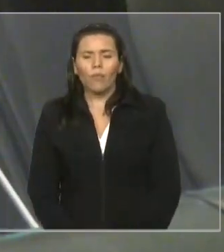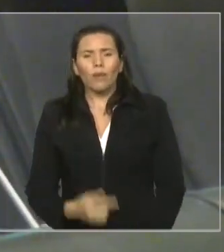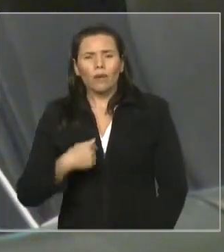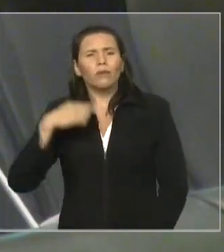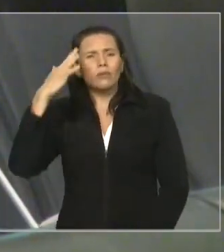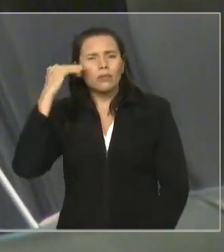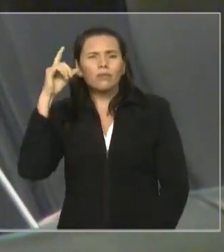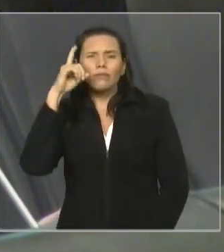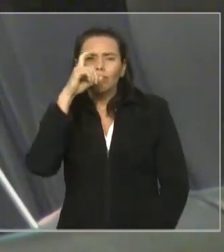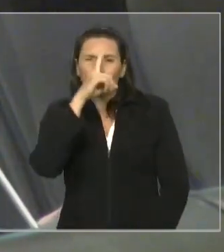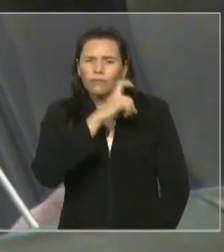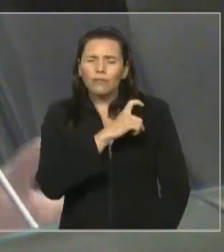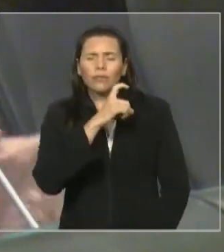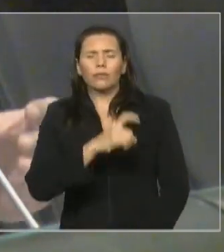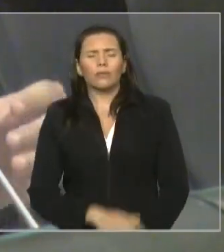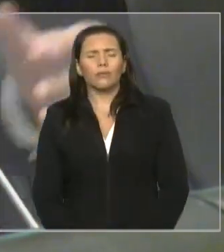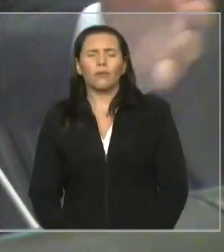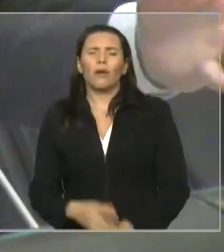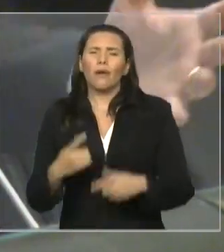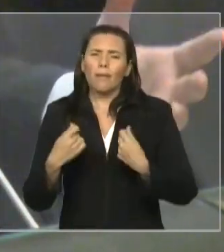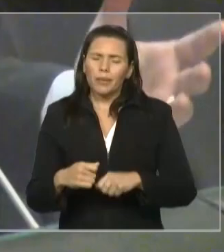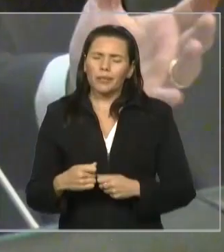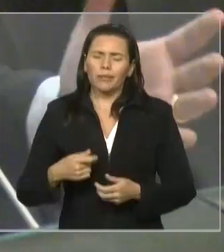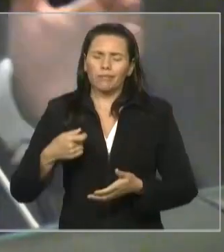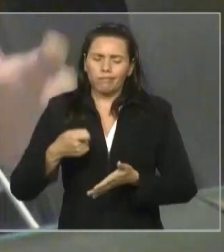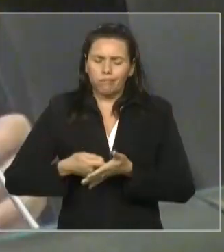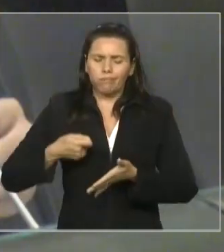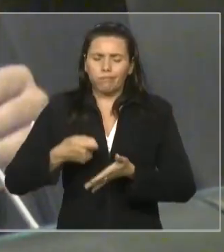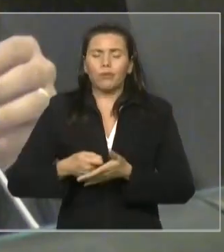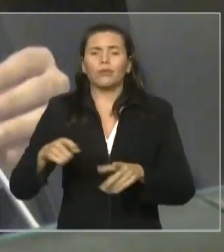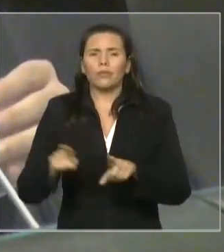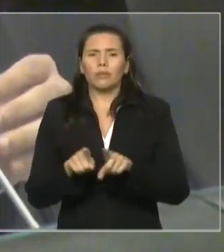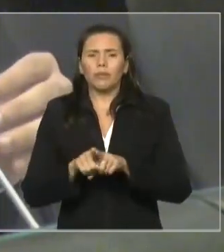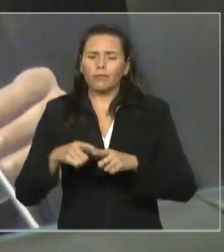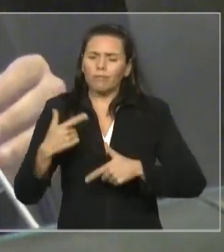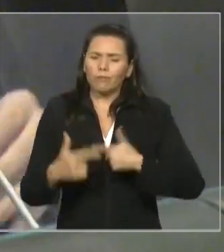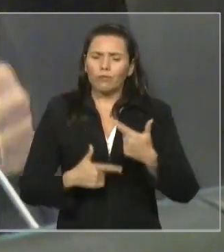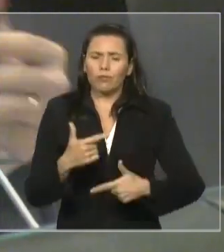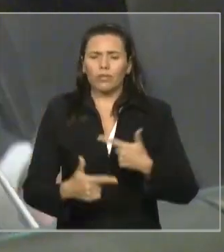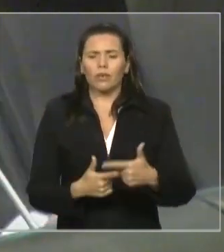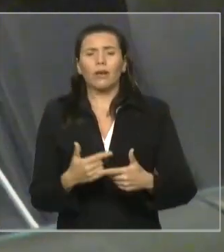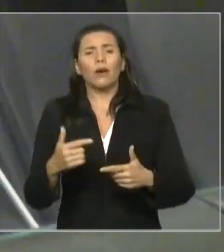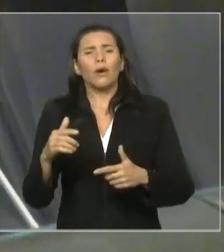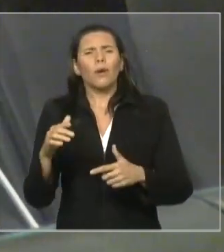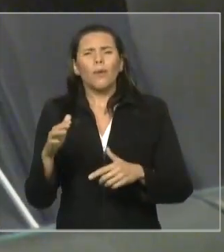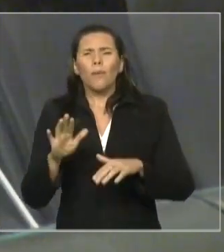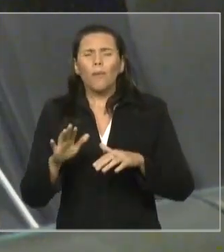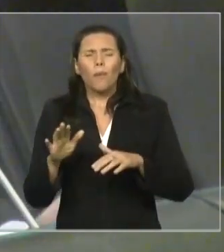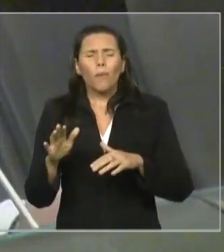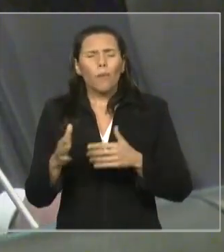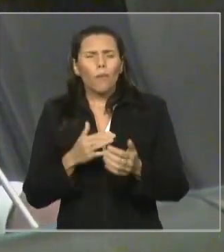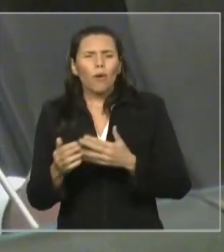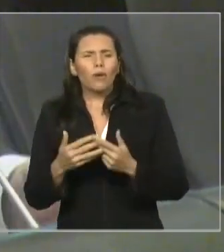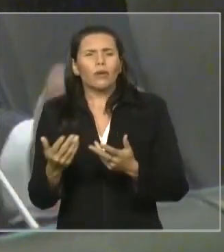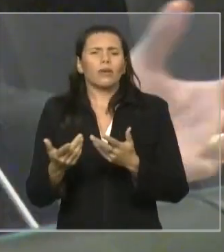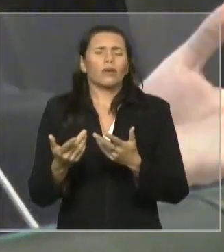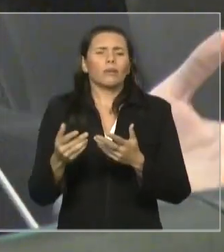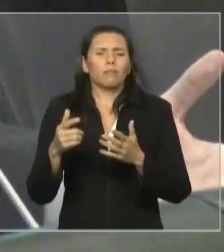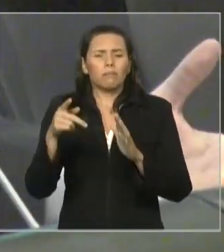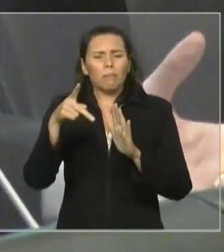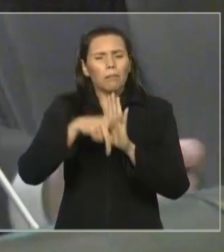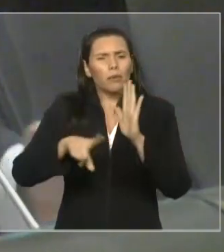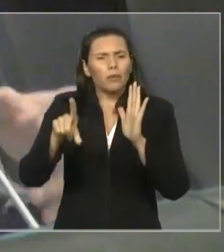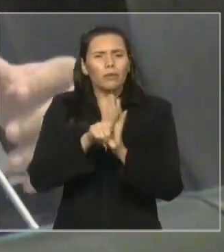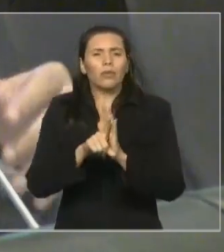fácil a gente, por vezes, falar em qualquer ação que aumente em custos para